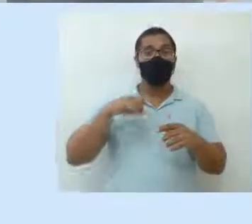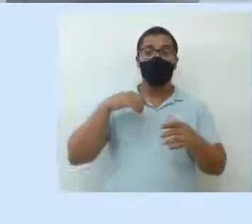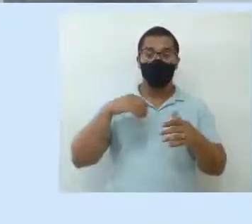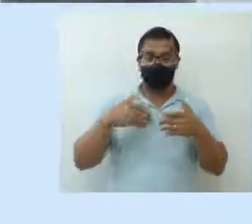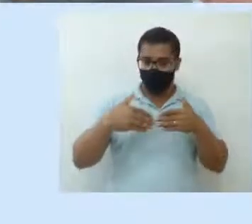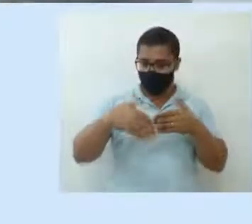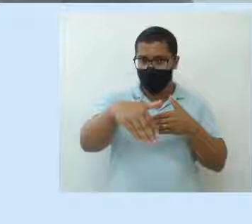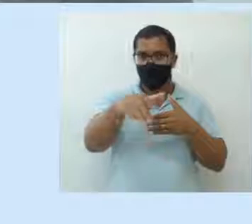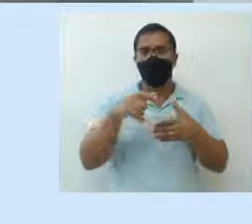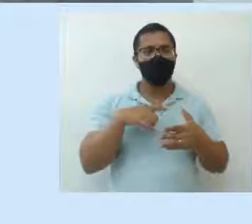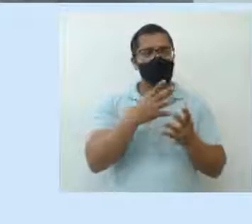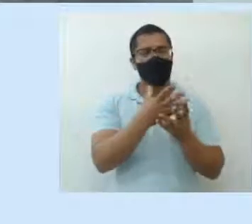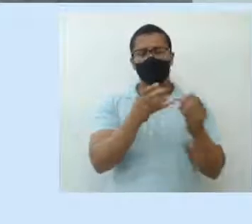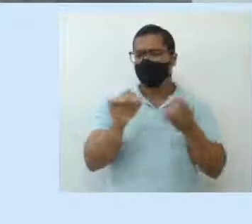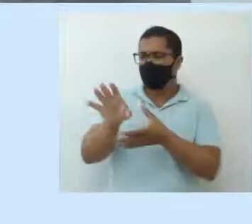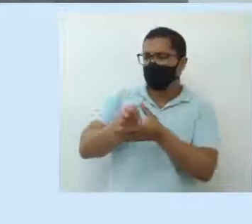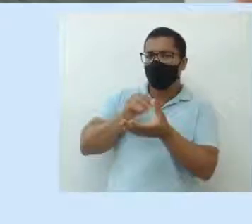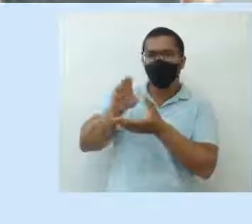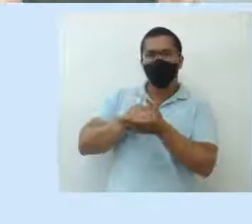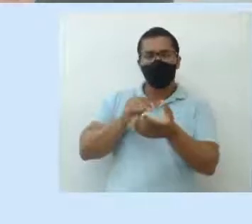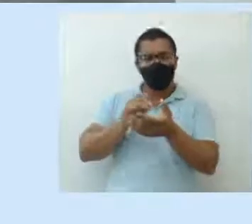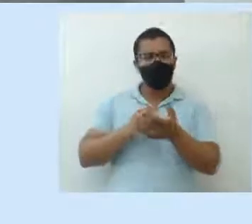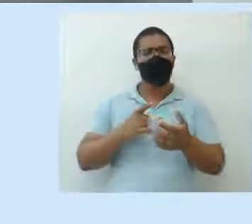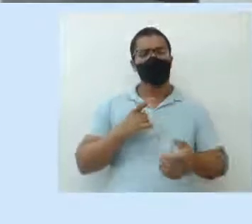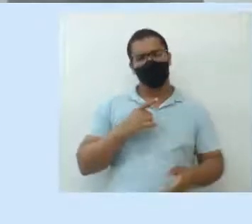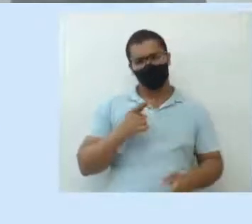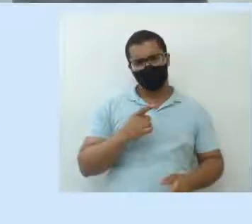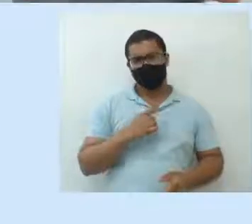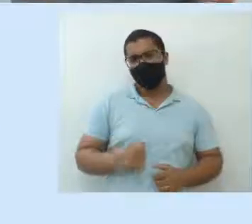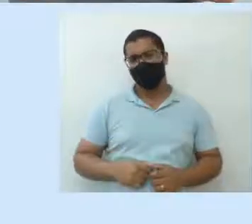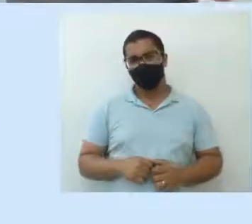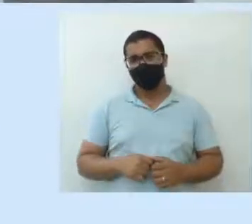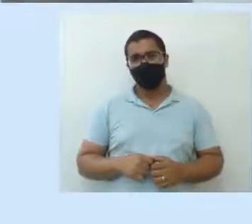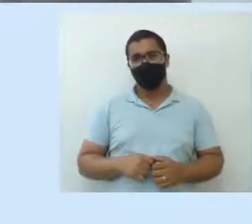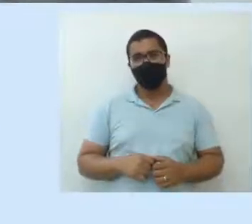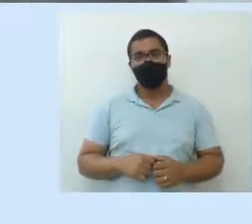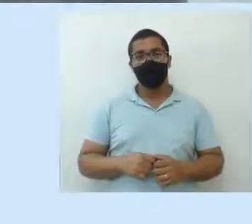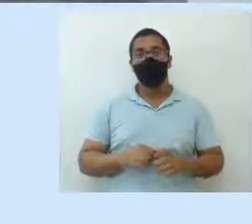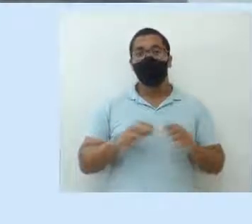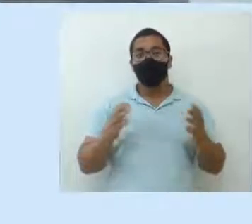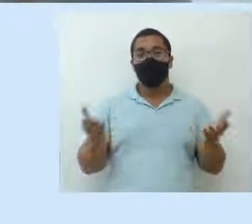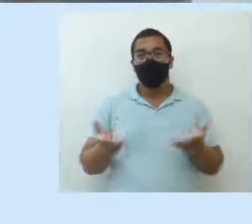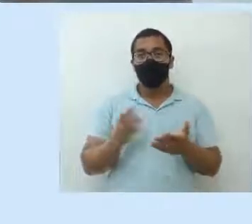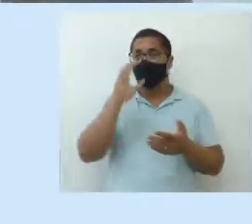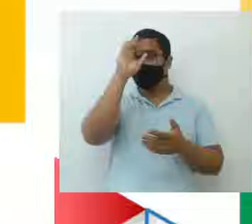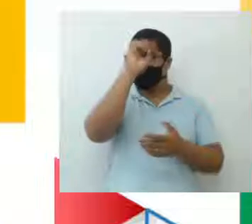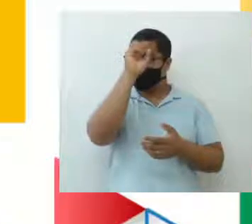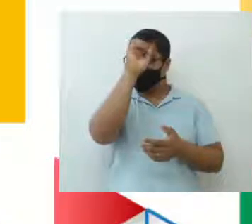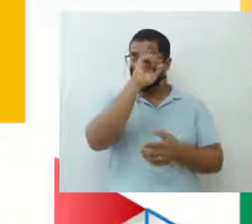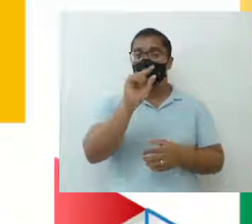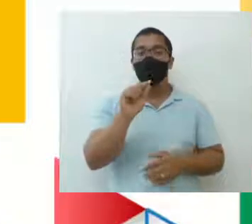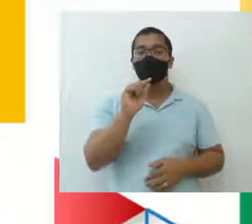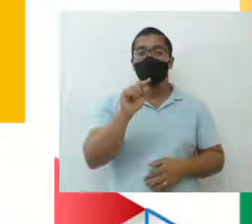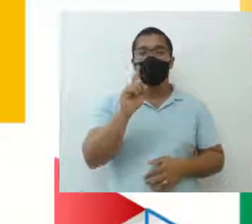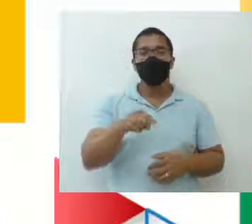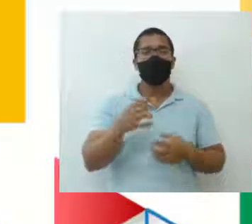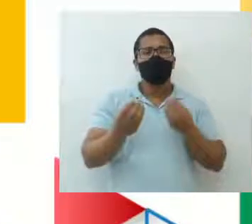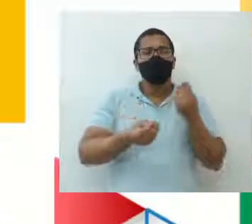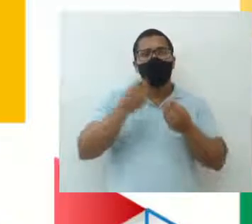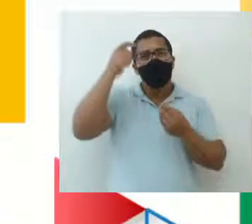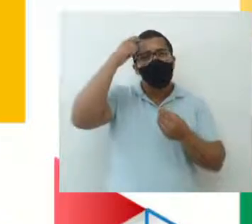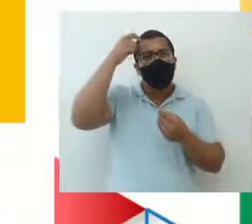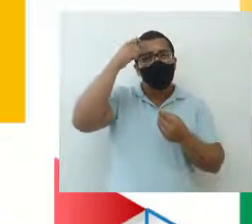filosofia e em várias áreas do conhecimento. Então essa questão que nós vimos, voltando um pouco, de como a